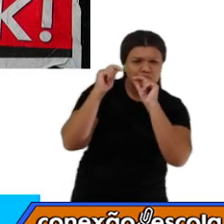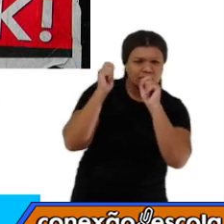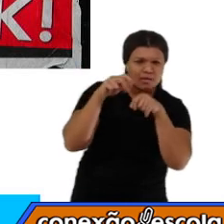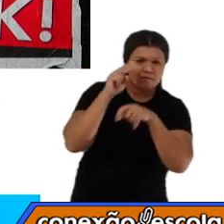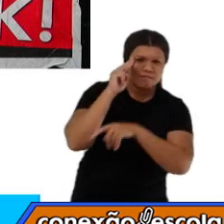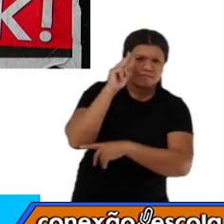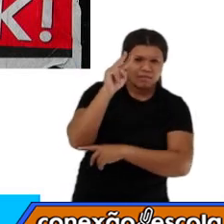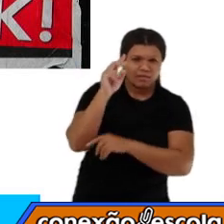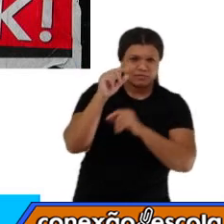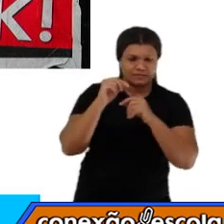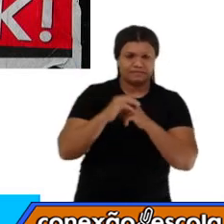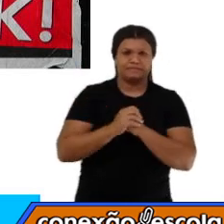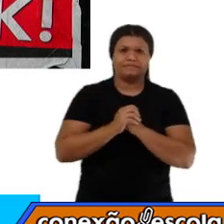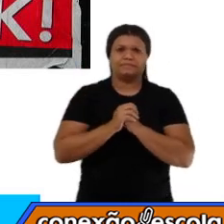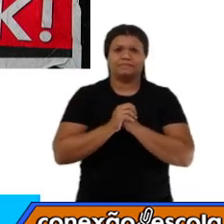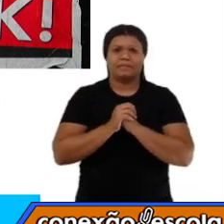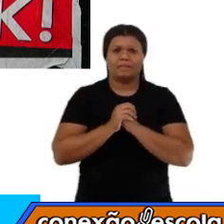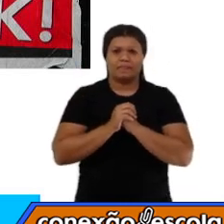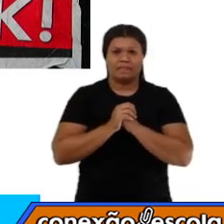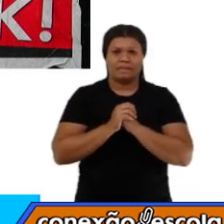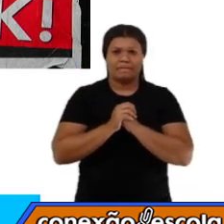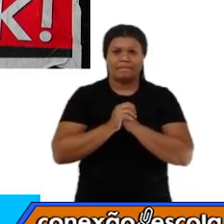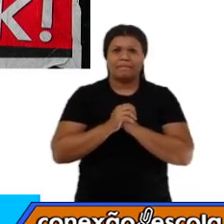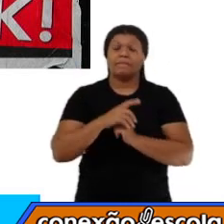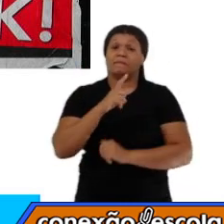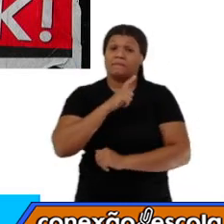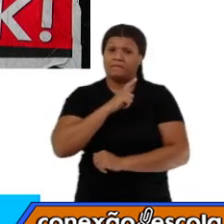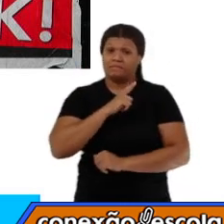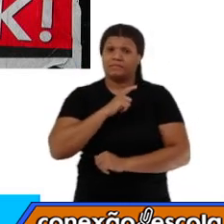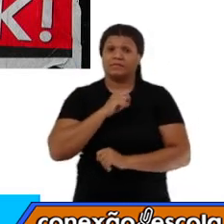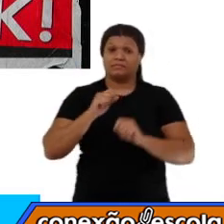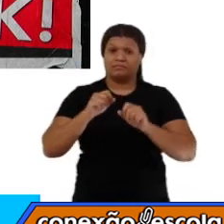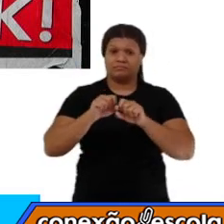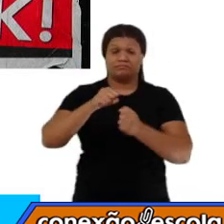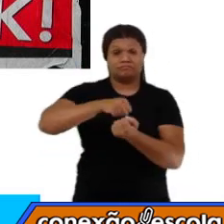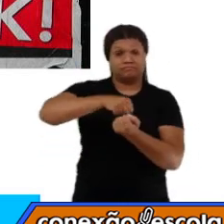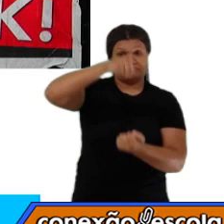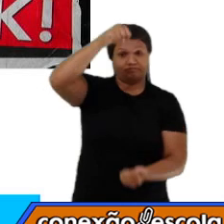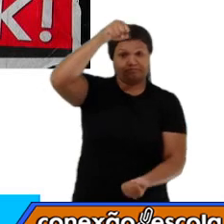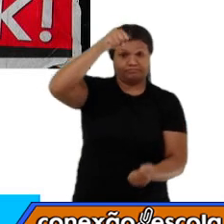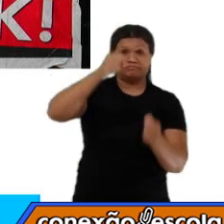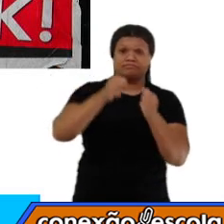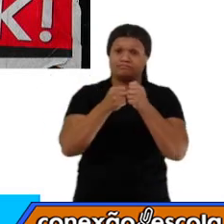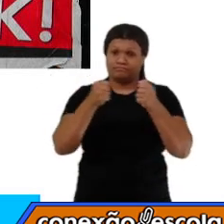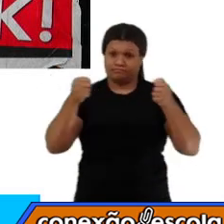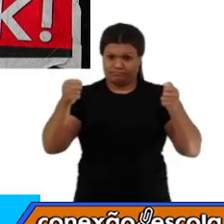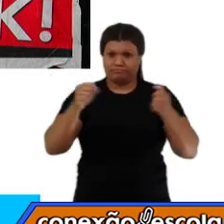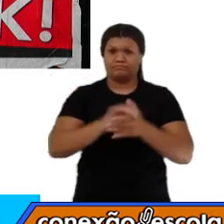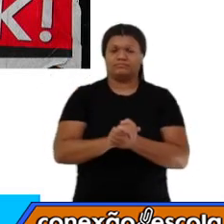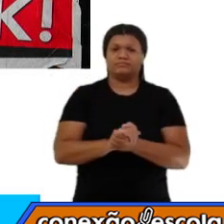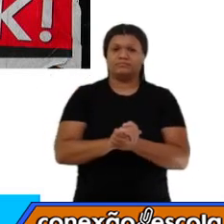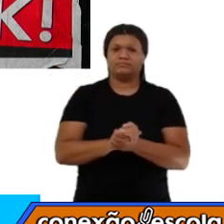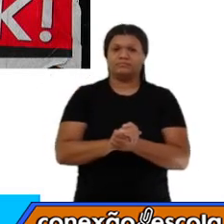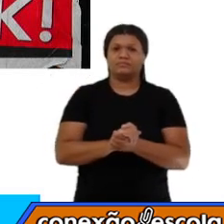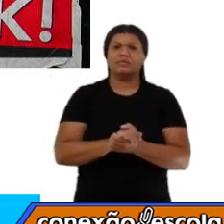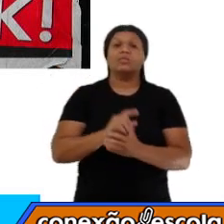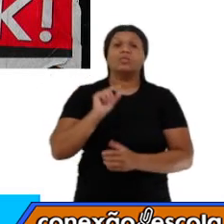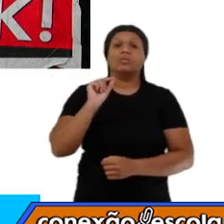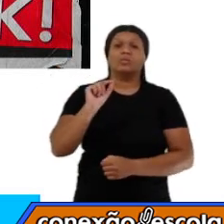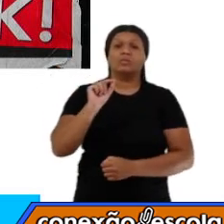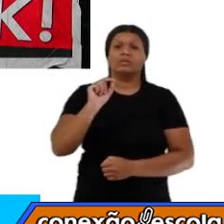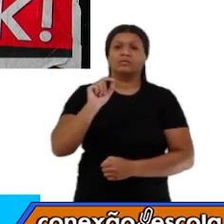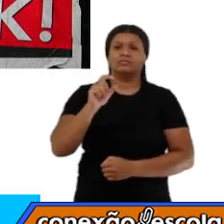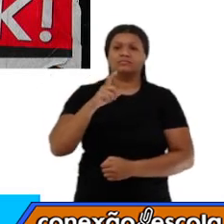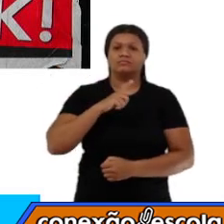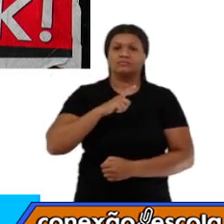pequenininho. Eu tenho um cartaz em que a estátua da